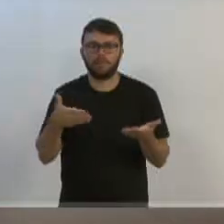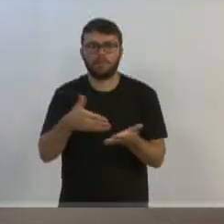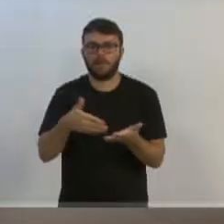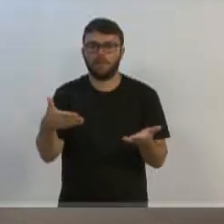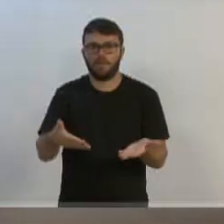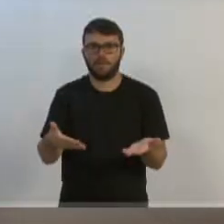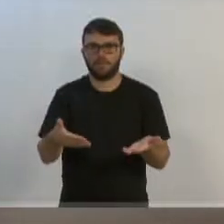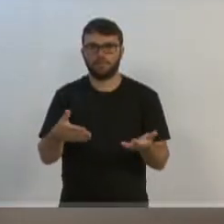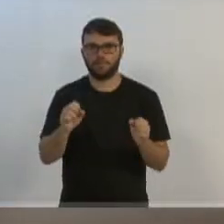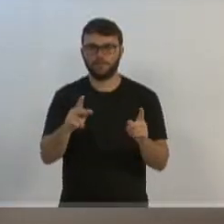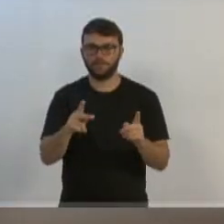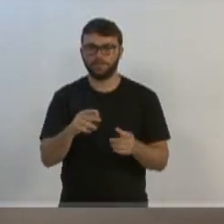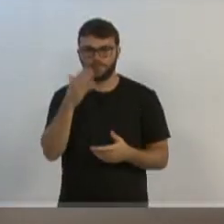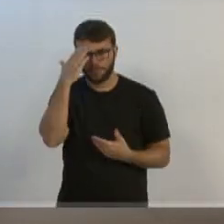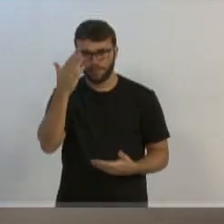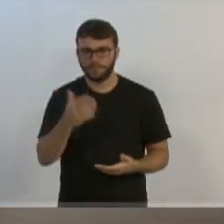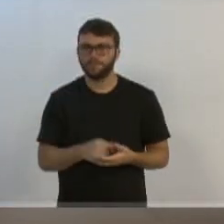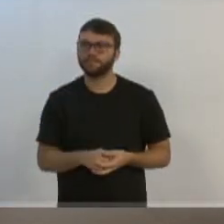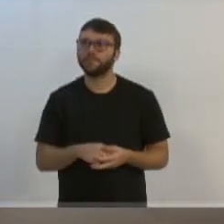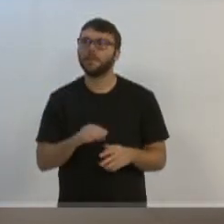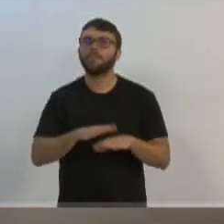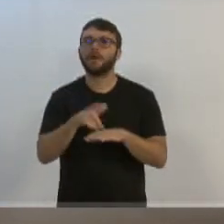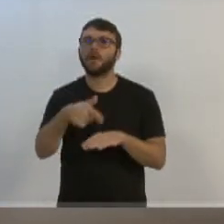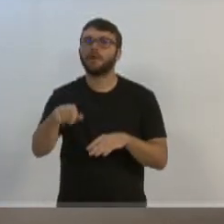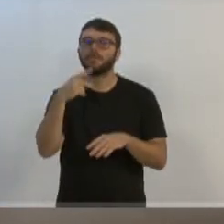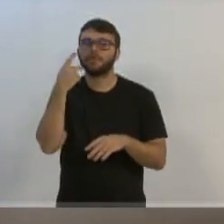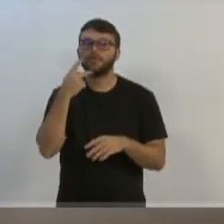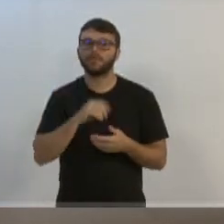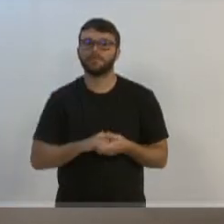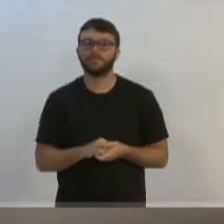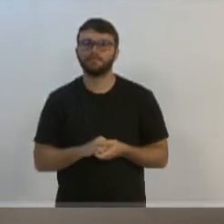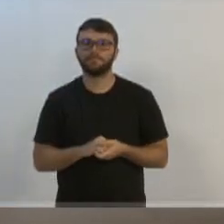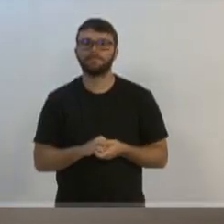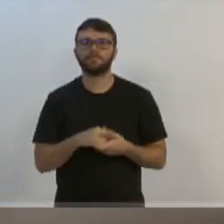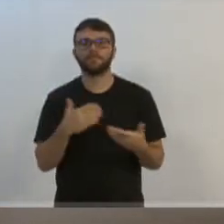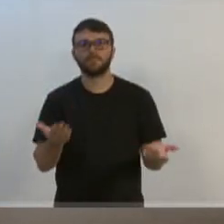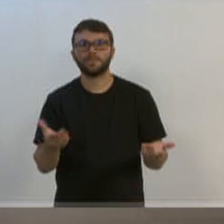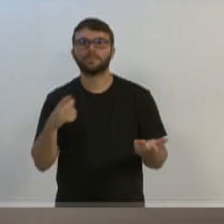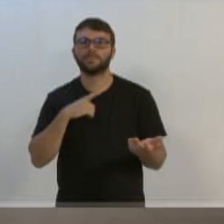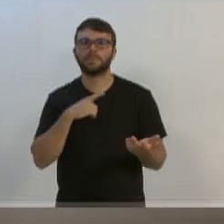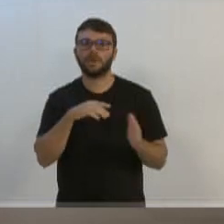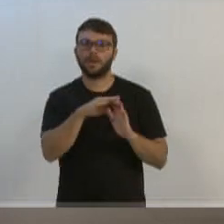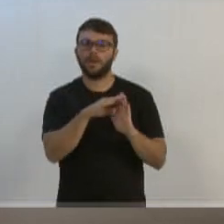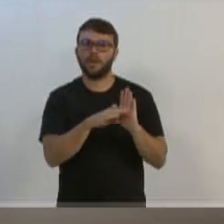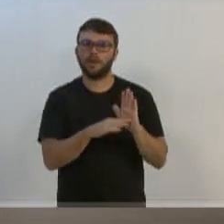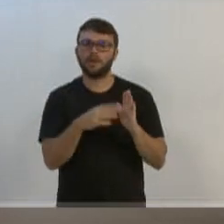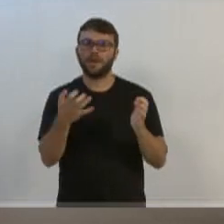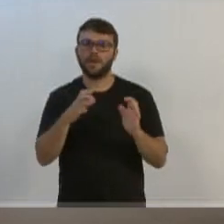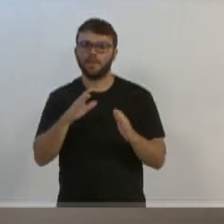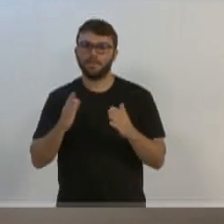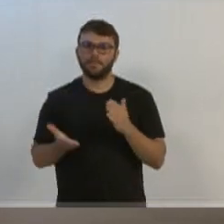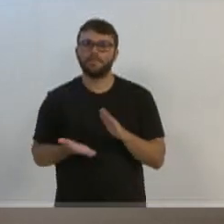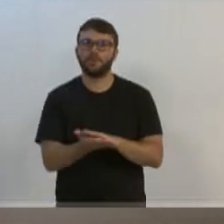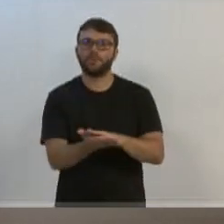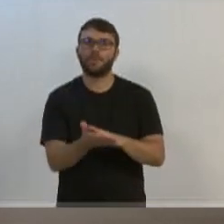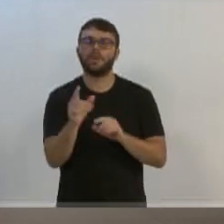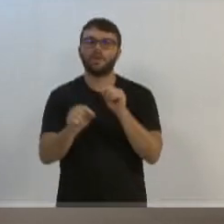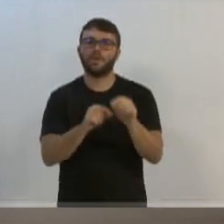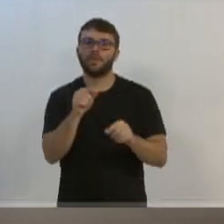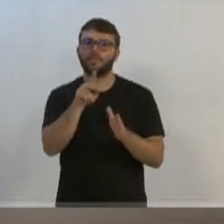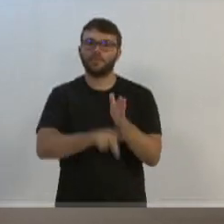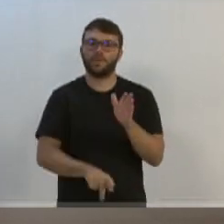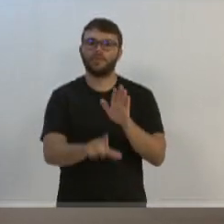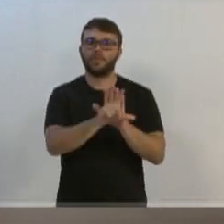algum vereador gostaria de justificar o voto? Não. Sendo assim, apenas pela ordem, gostaria de protocolar aqui projeto de lei